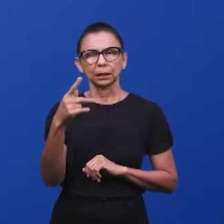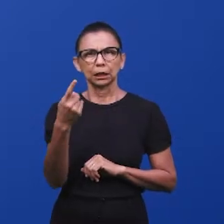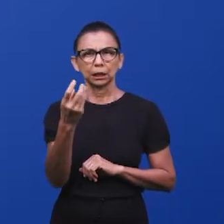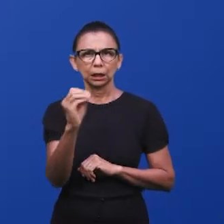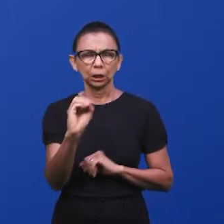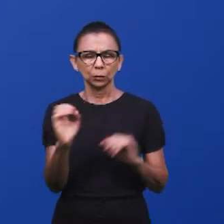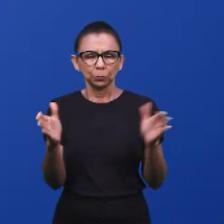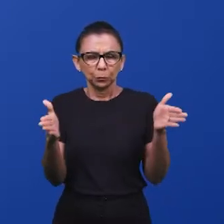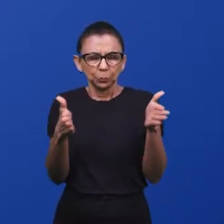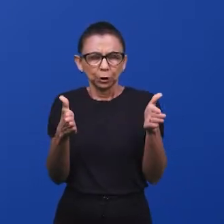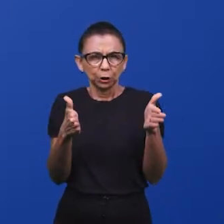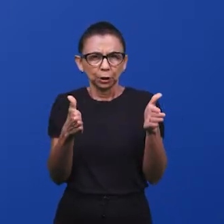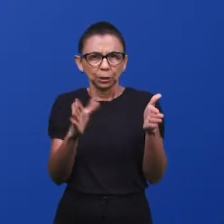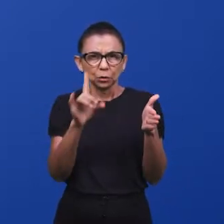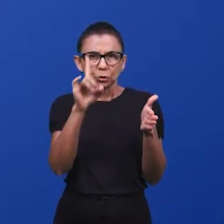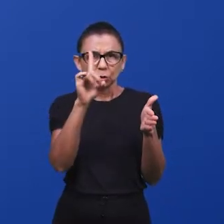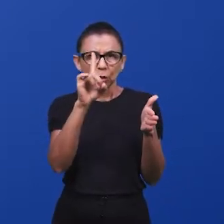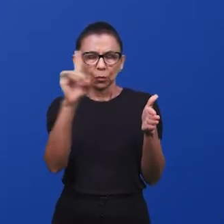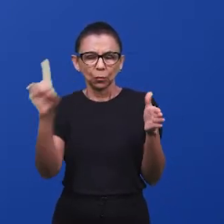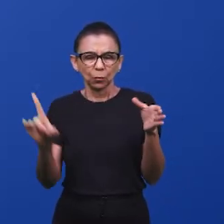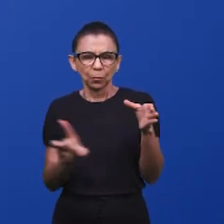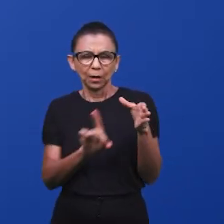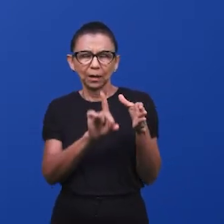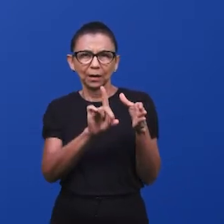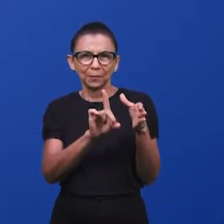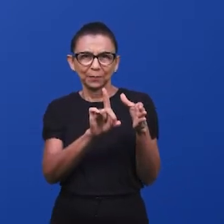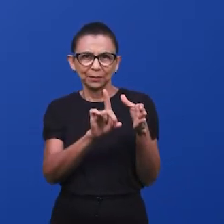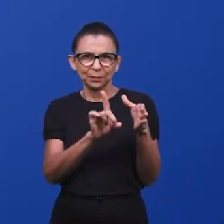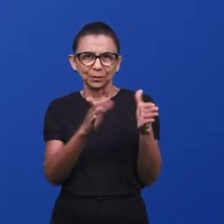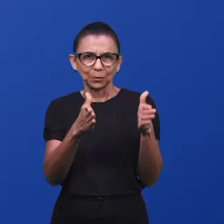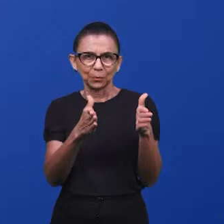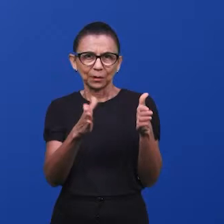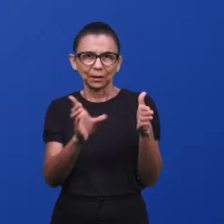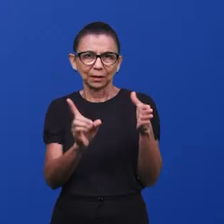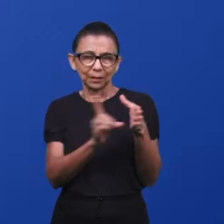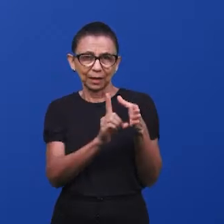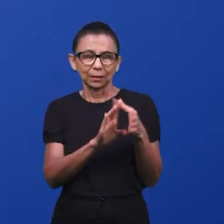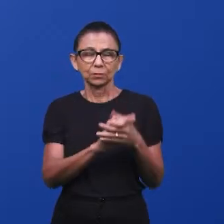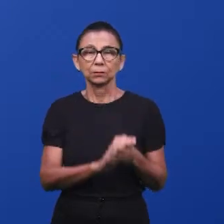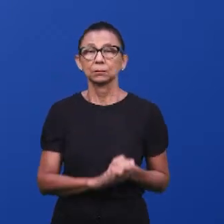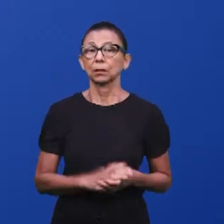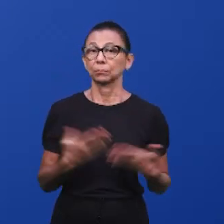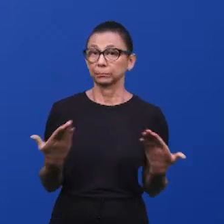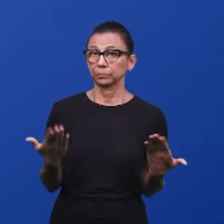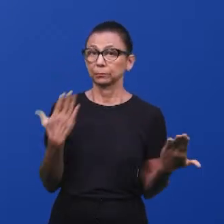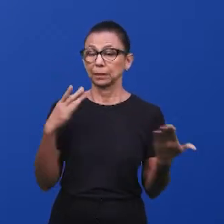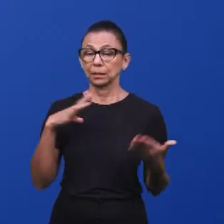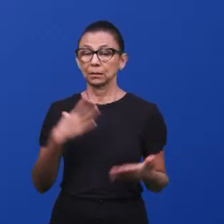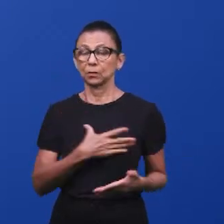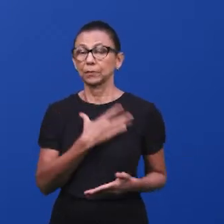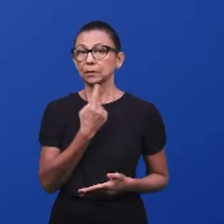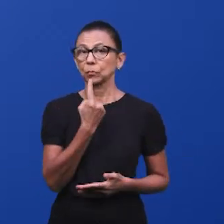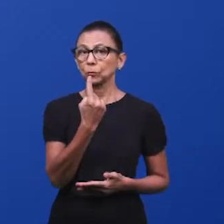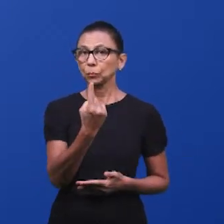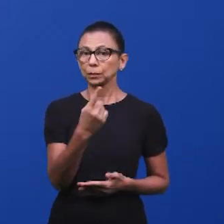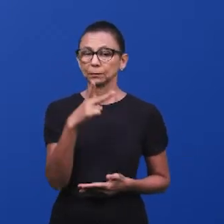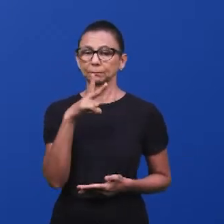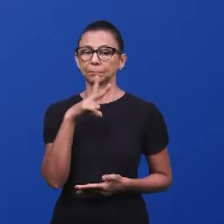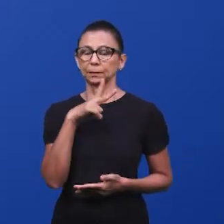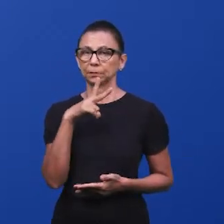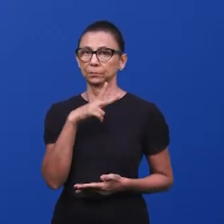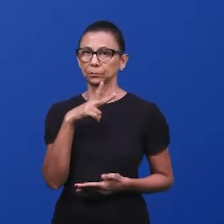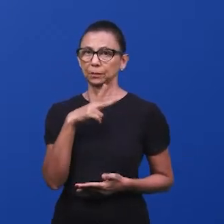lugar pequeno, ou seja, cabe só uma pessoa. Profeticamente fala de uma só salvação, sendo única